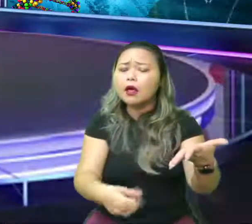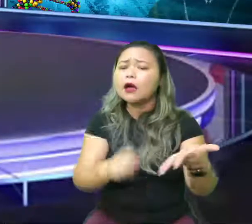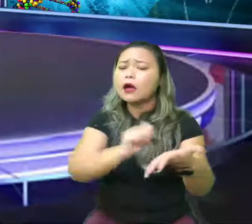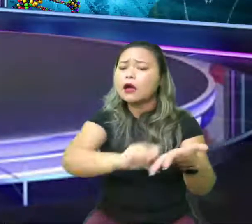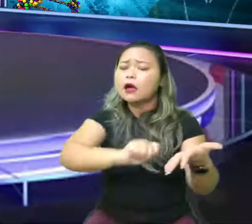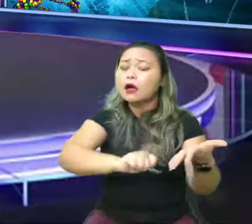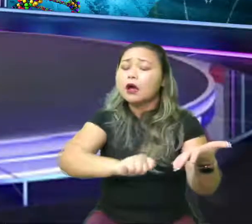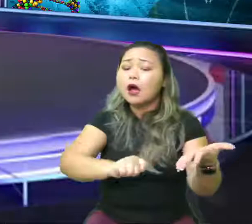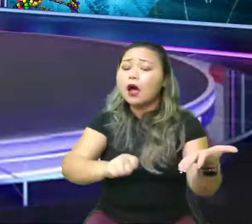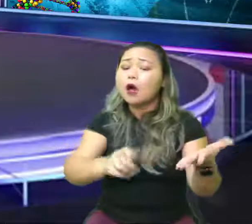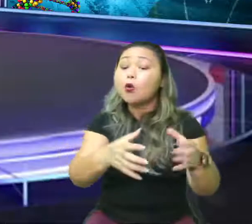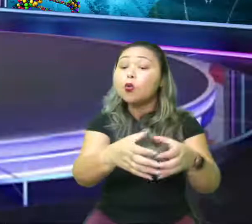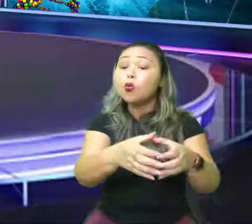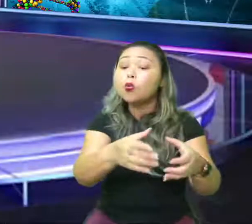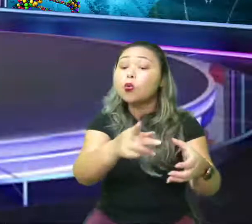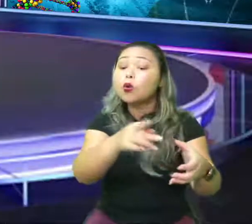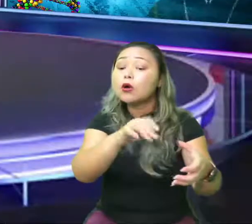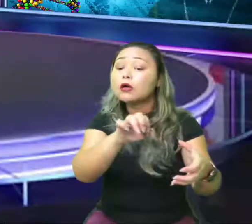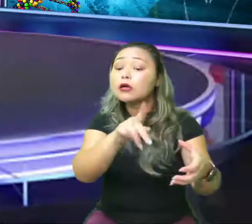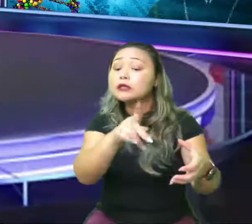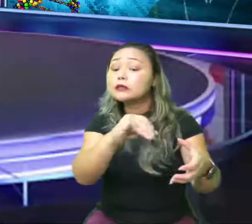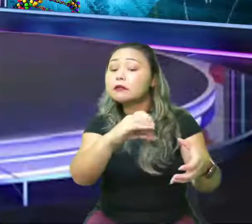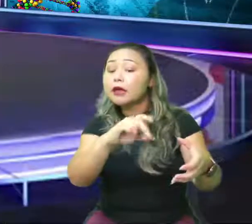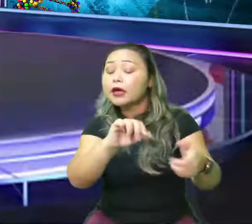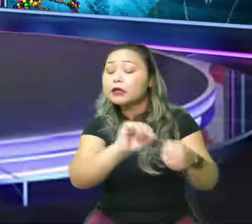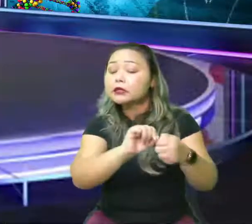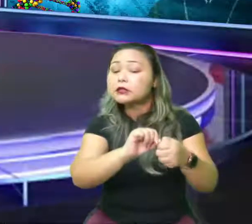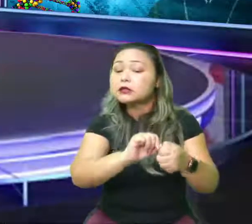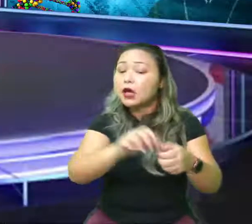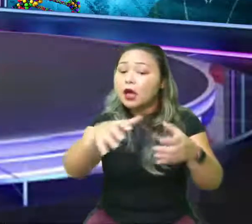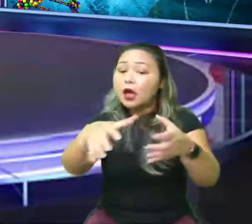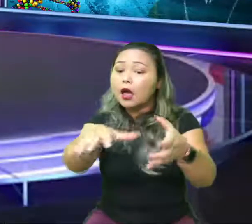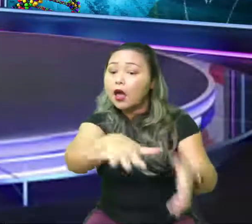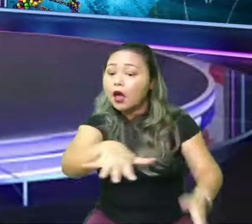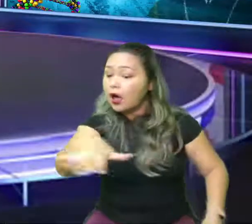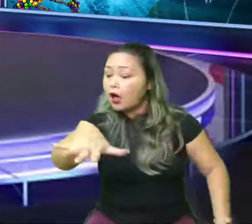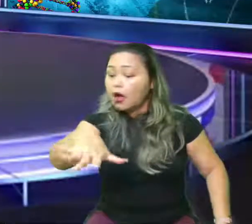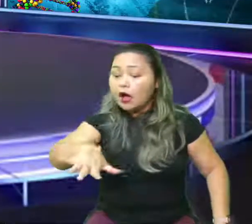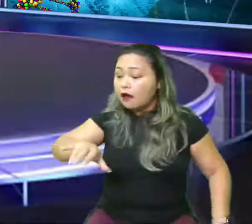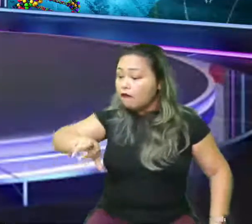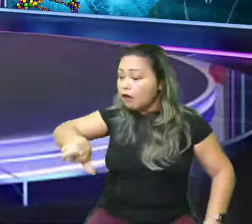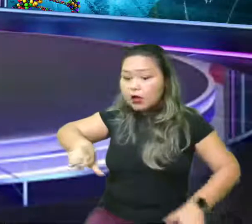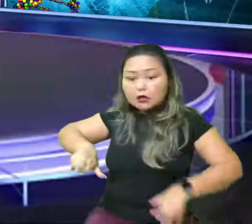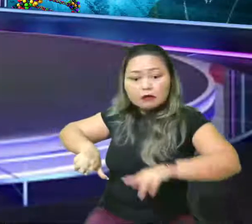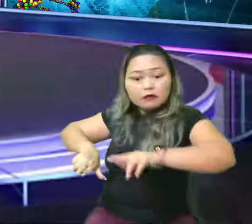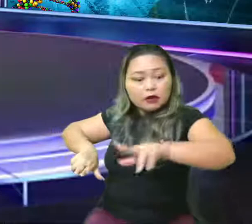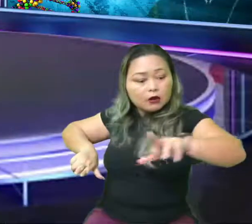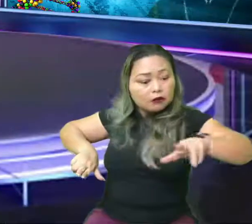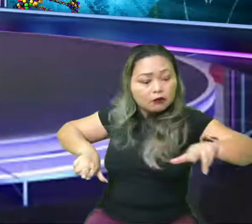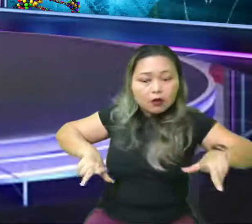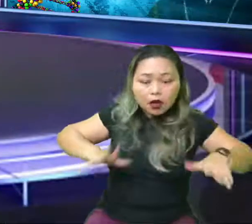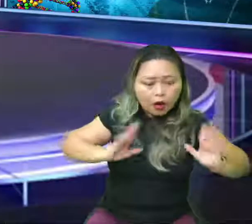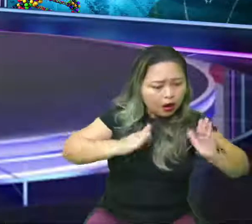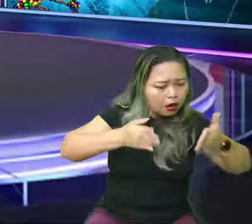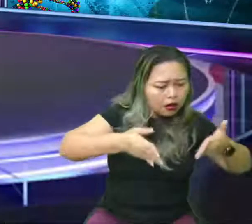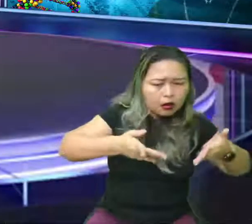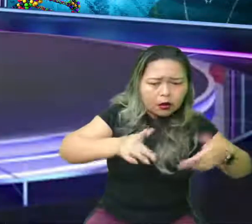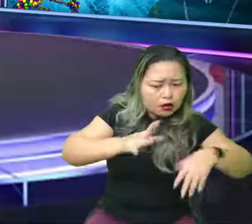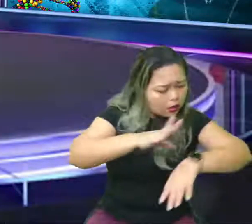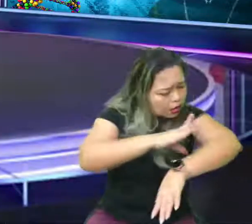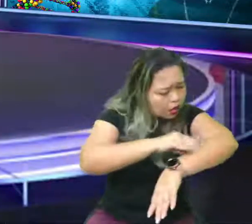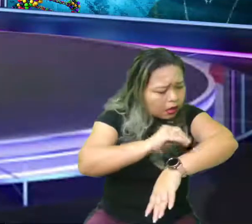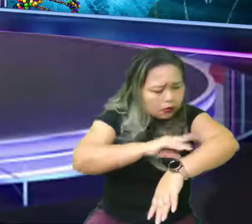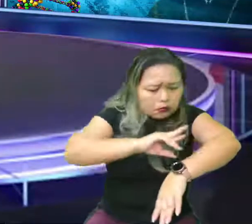cada área eram diferentes. E esse foi o foco dele. Ele falou, nossa, tem uns com